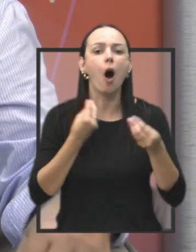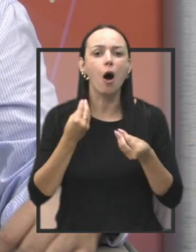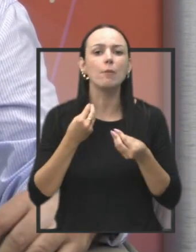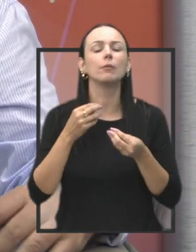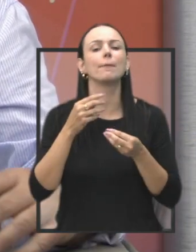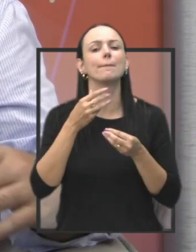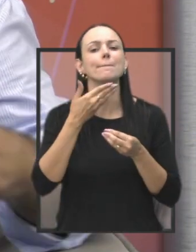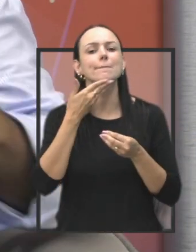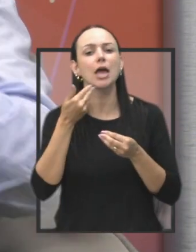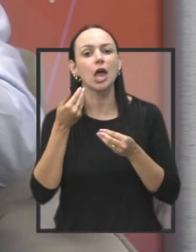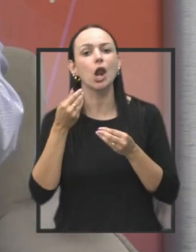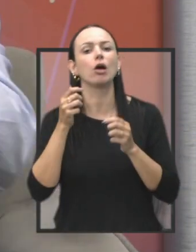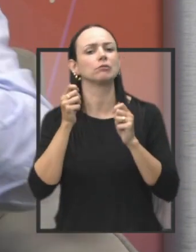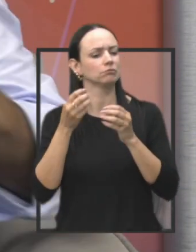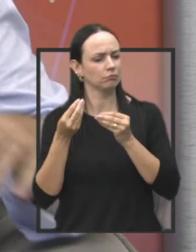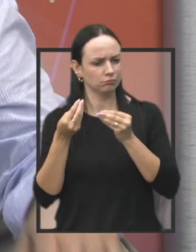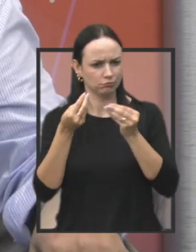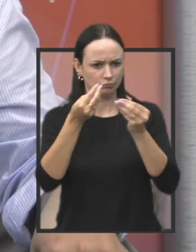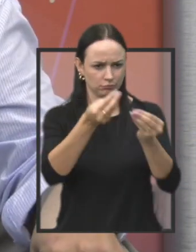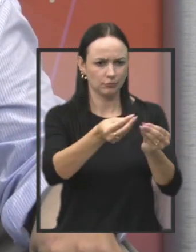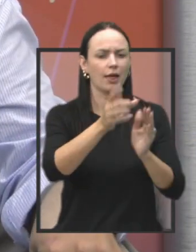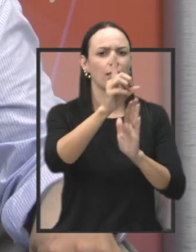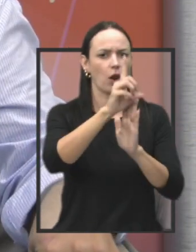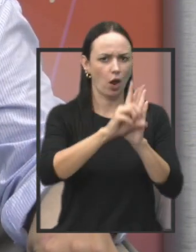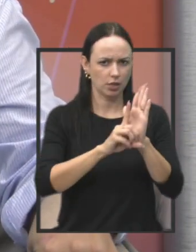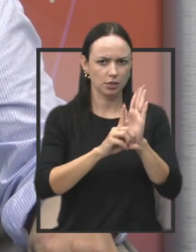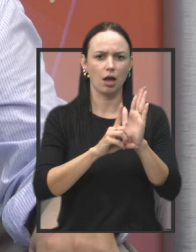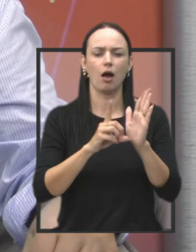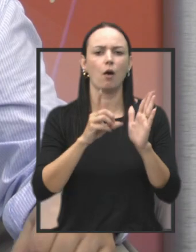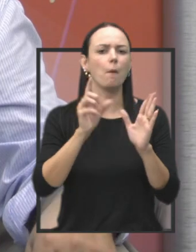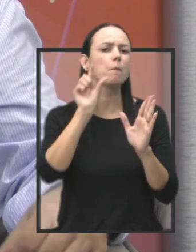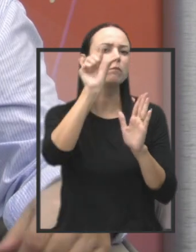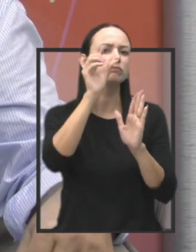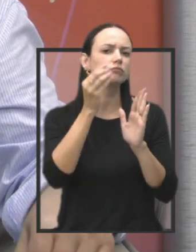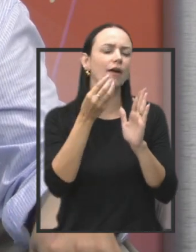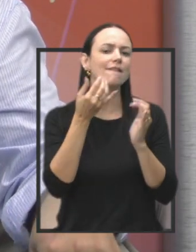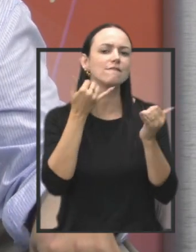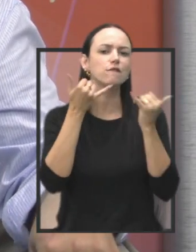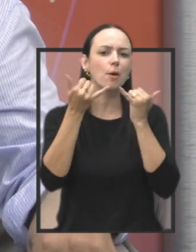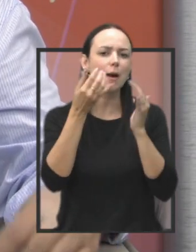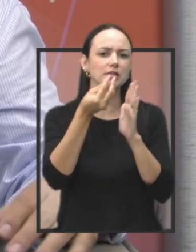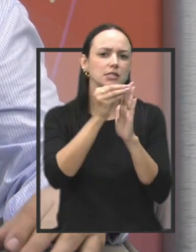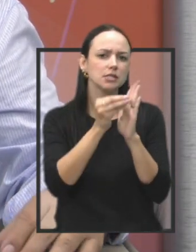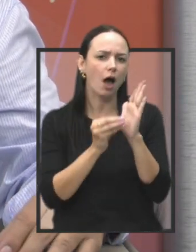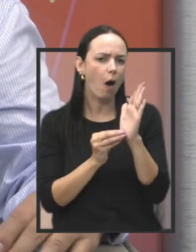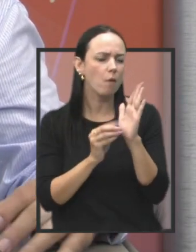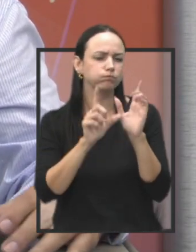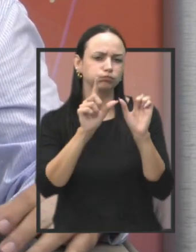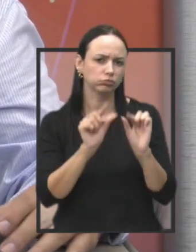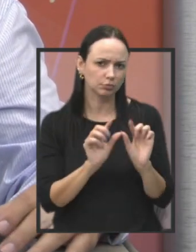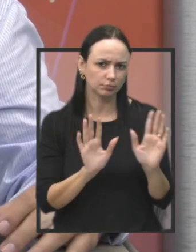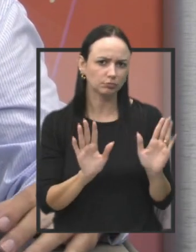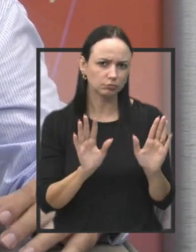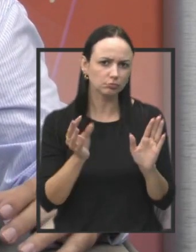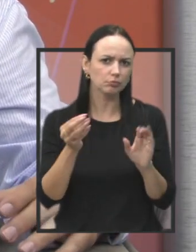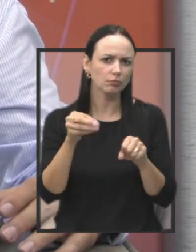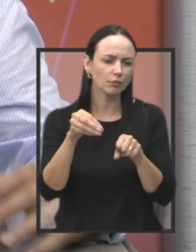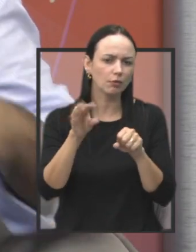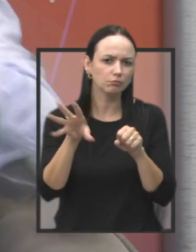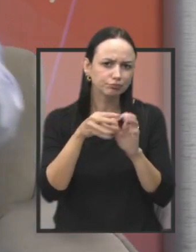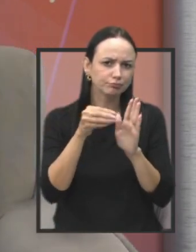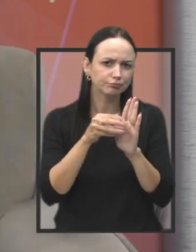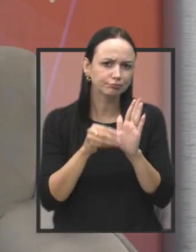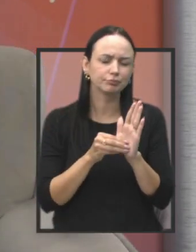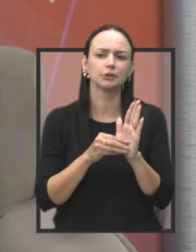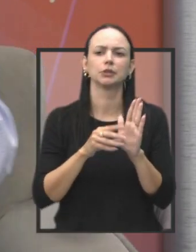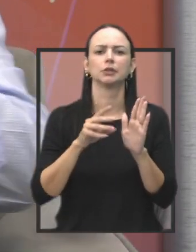declaração, né, com o mínimo de informação possível, por exemplo, para garantir o prazo. Entrega e depois, ou